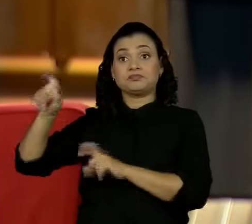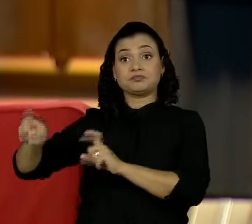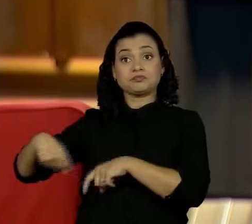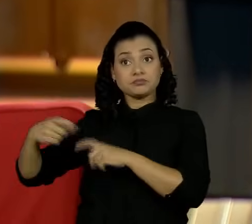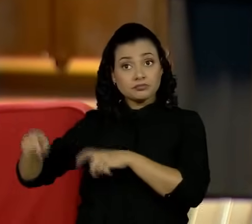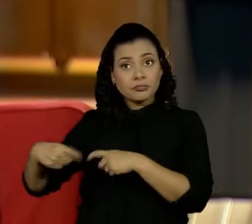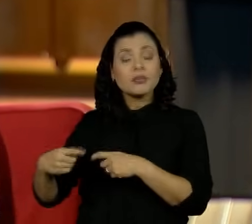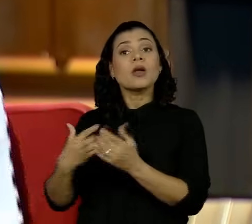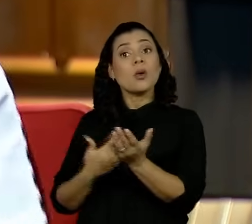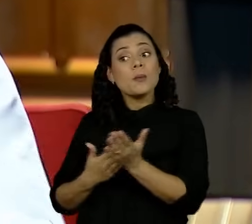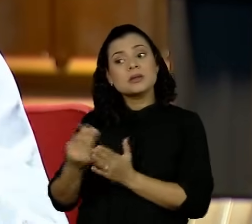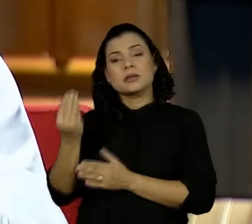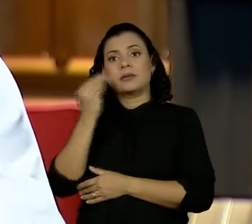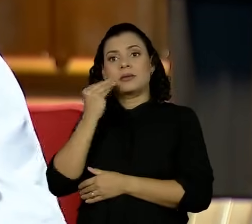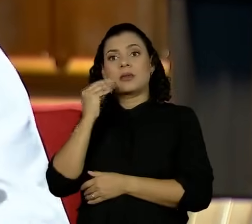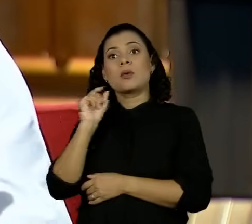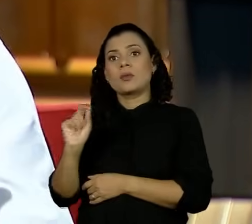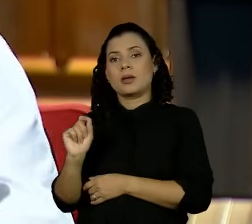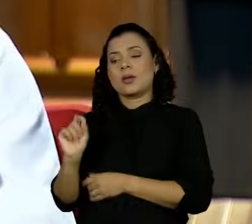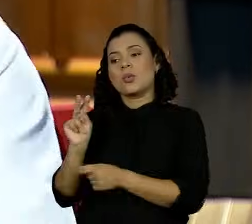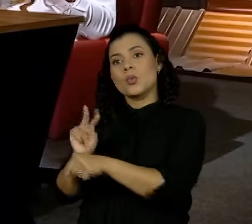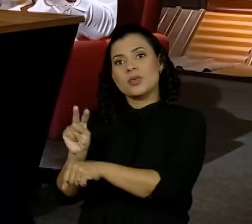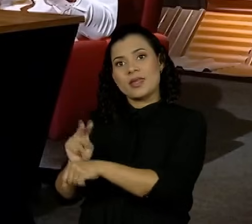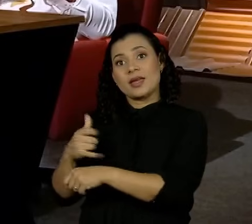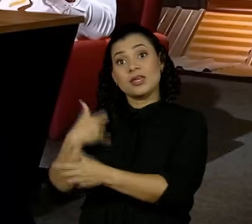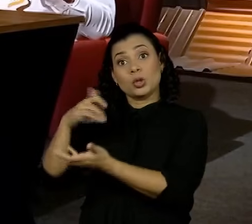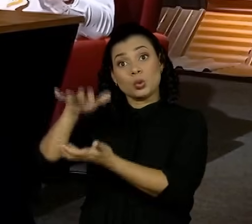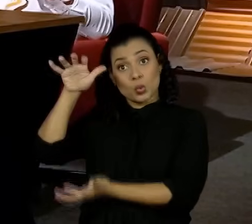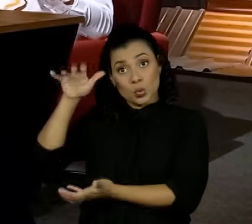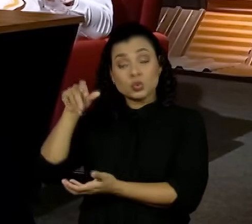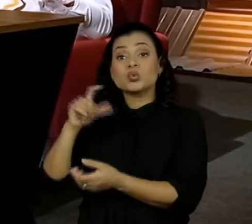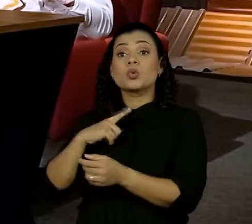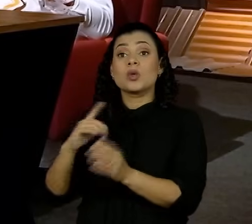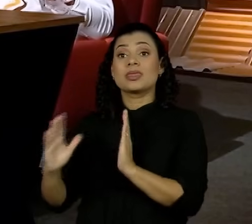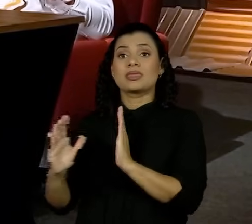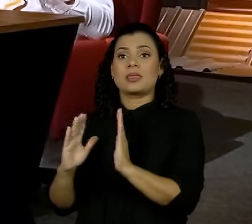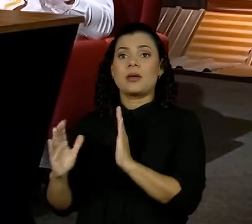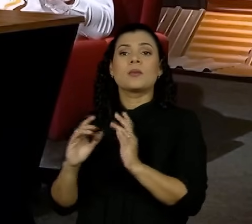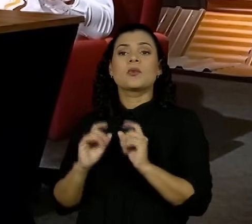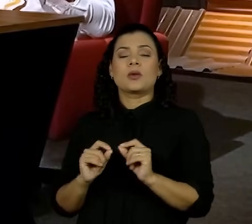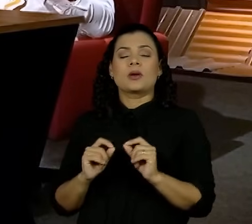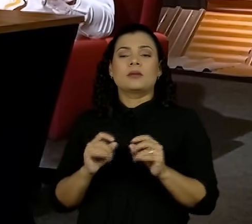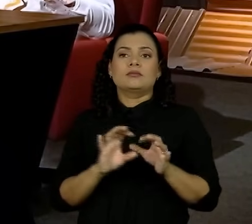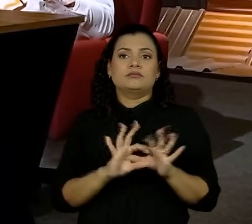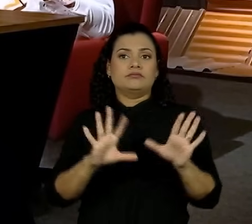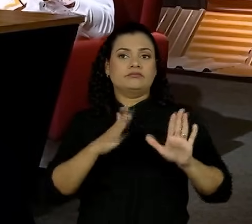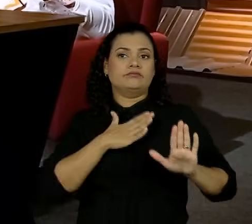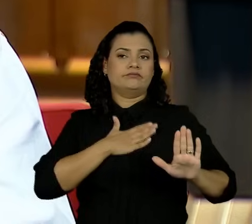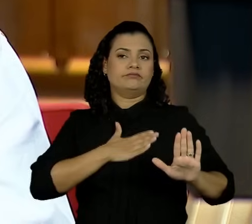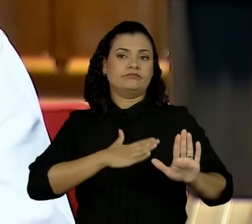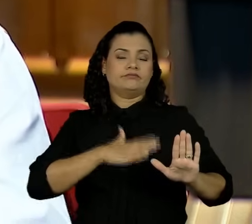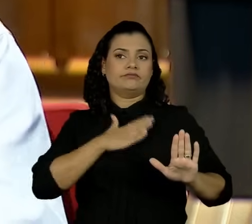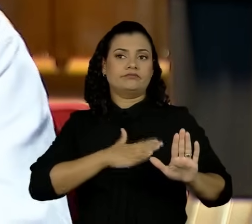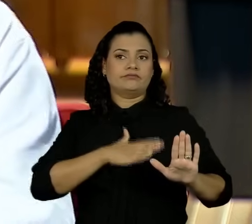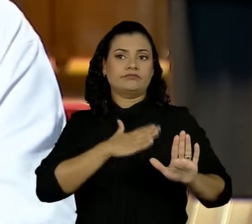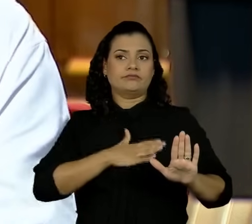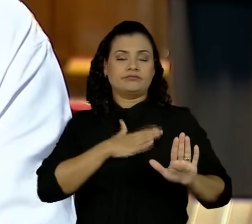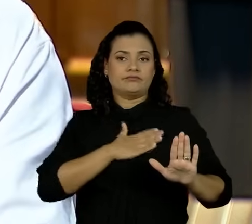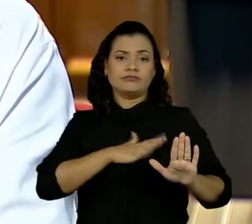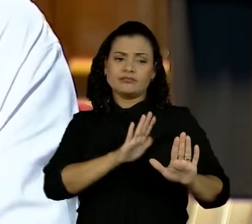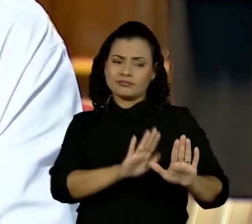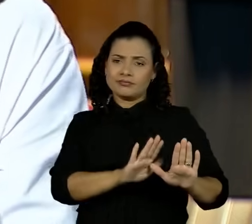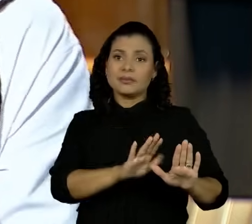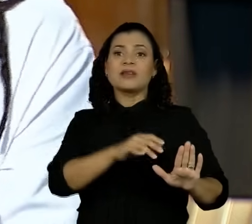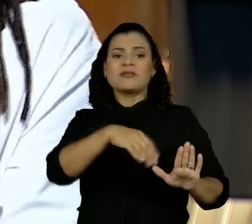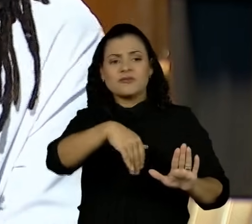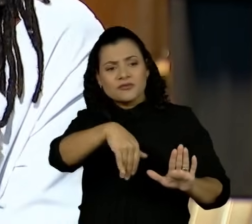tentar fazer isso. A gente vai cuidar da pessoa idosa e dar um tempo de respiro, de descanso, de olha, vai